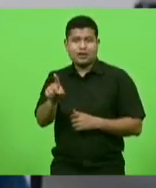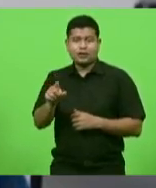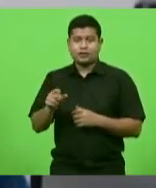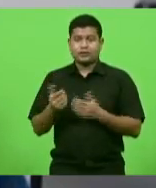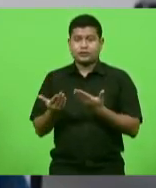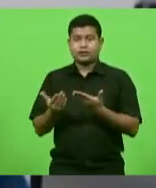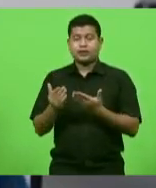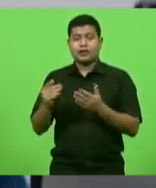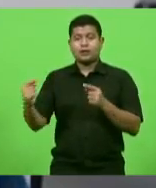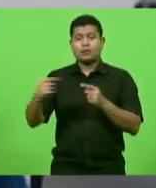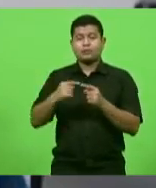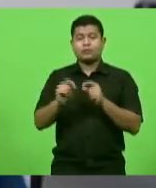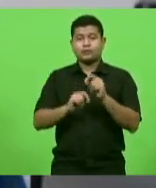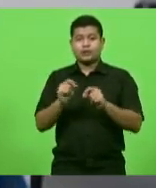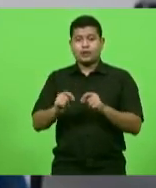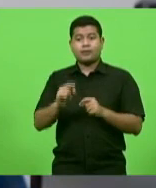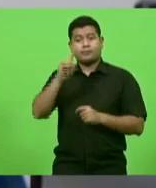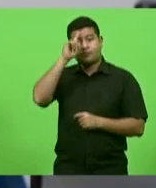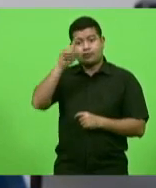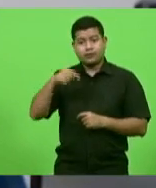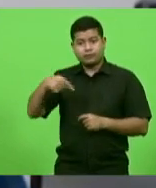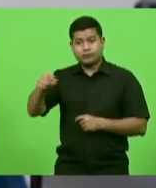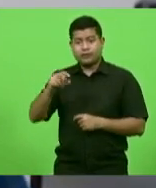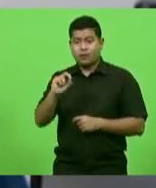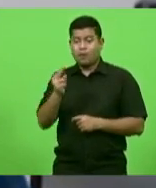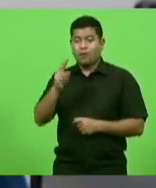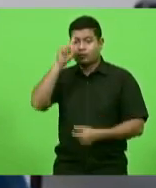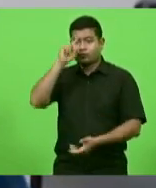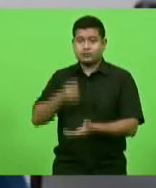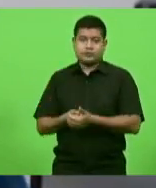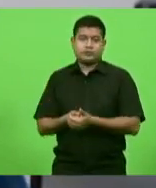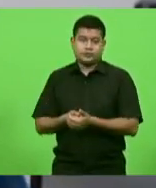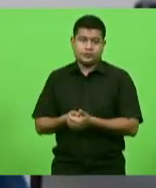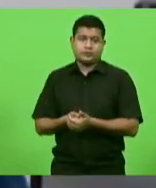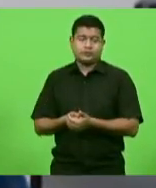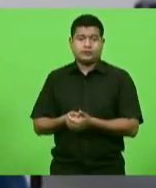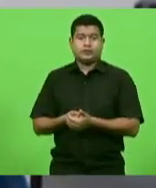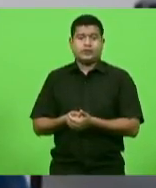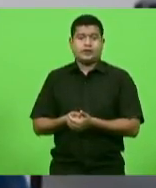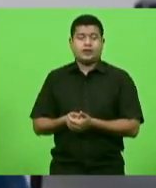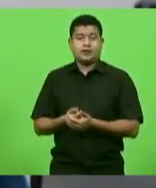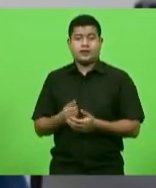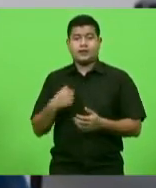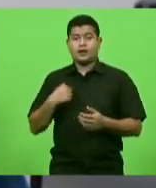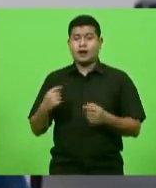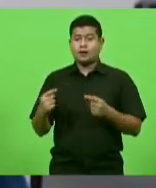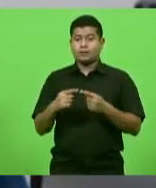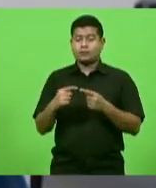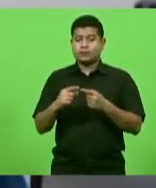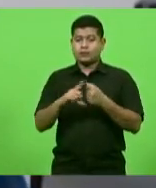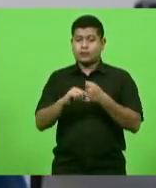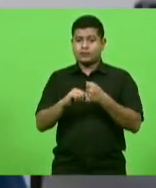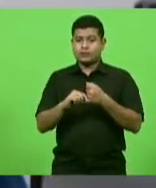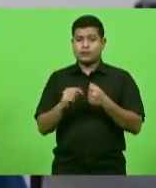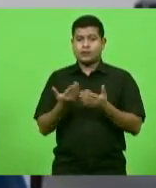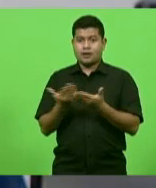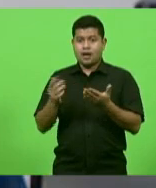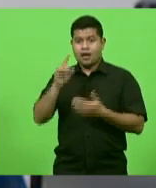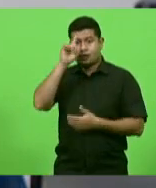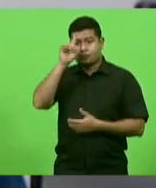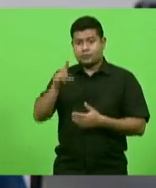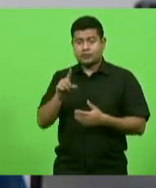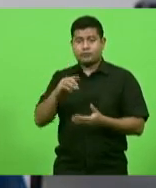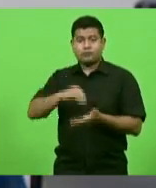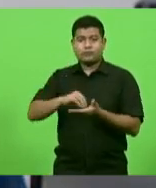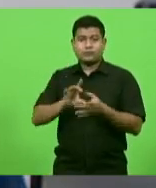lucci ordenar significa mandar que se faça ou determinar e o contexto deste artigo e respeita a despesa Não autorizada por